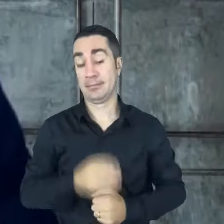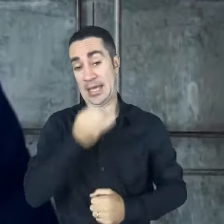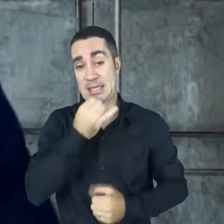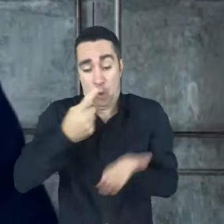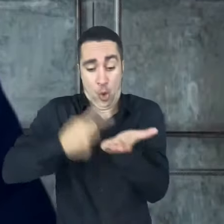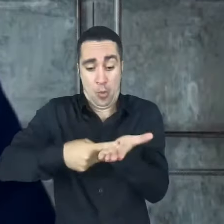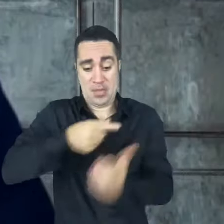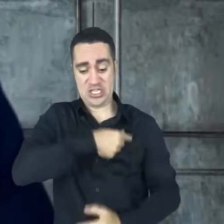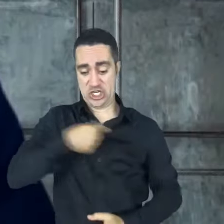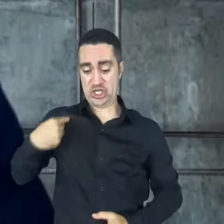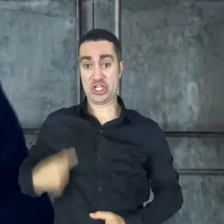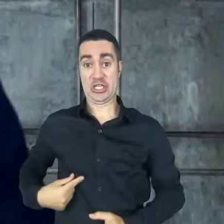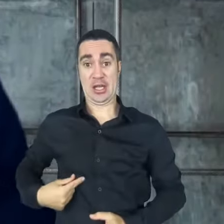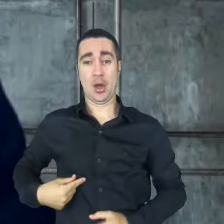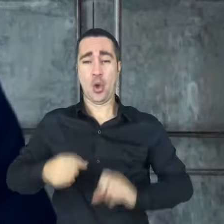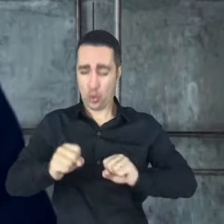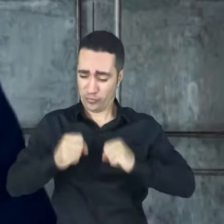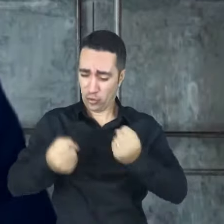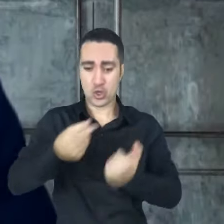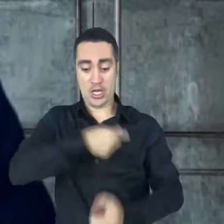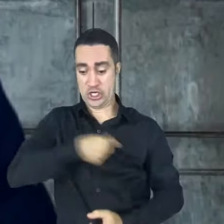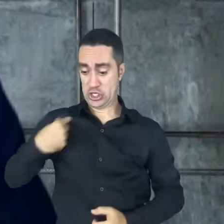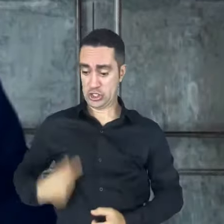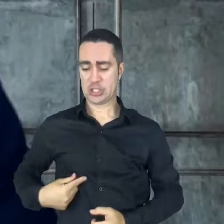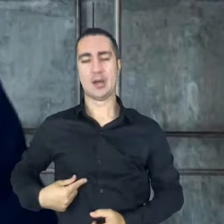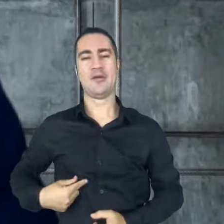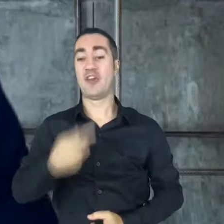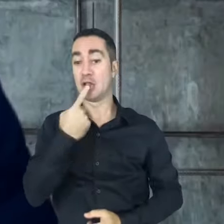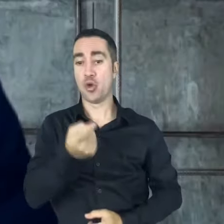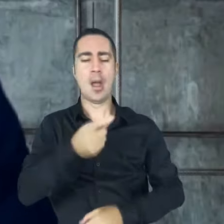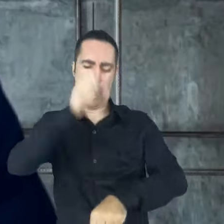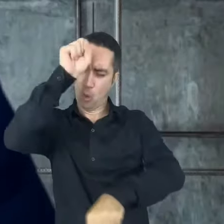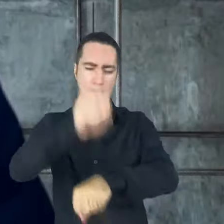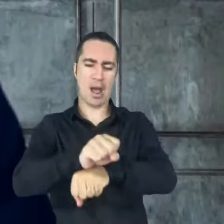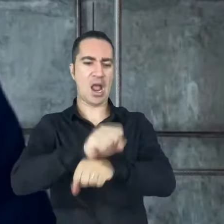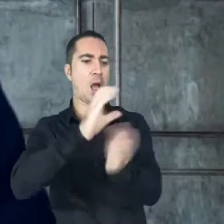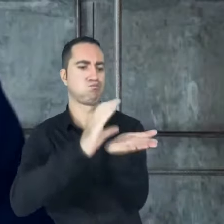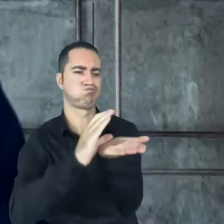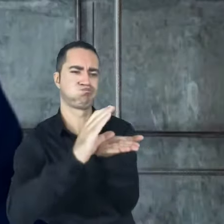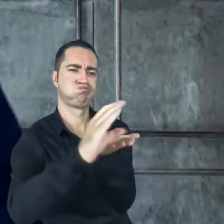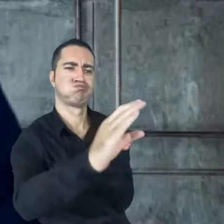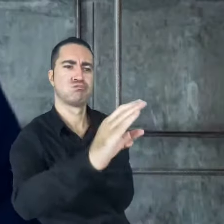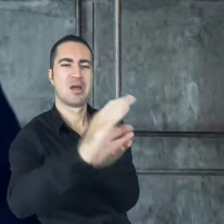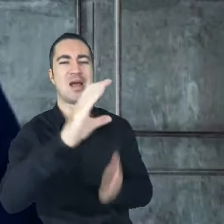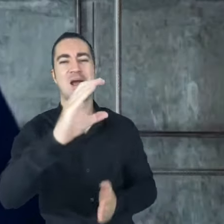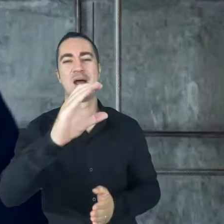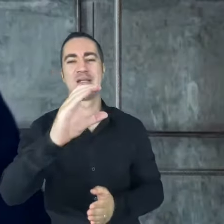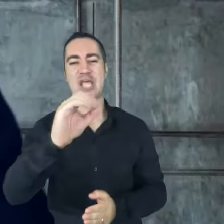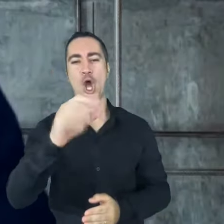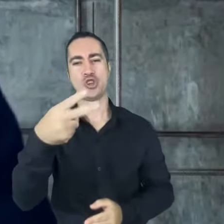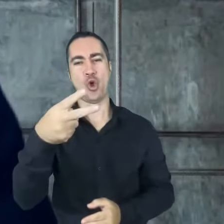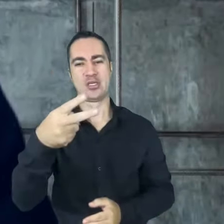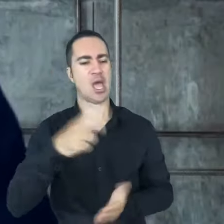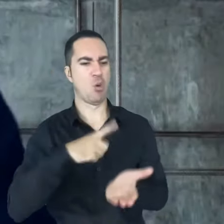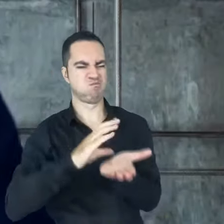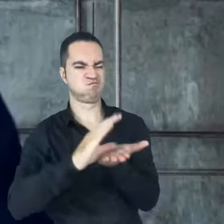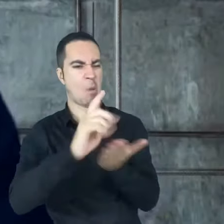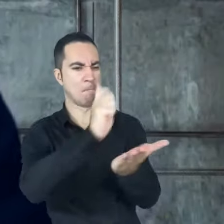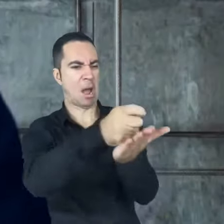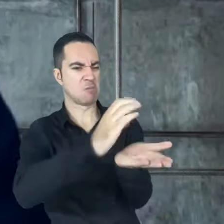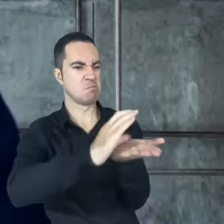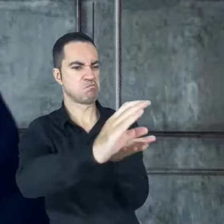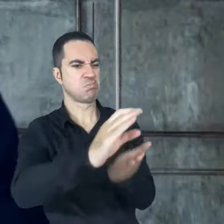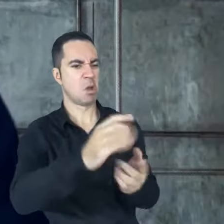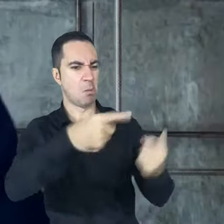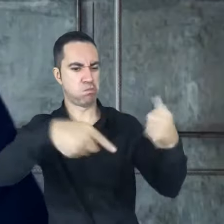que se comprometeu a parar de financiar carvão fora da China, por exemplo, né? E ali,